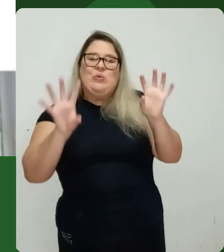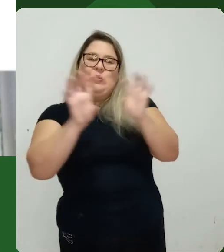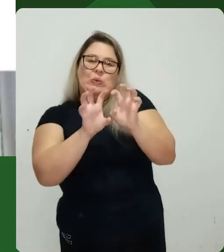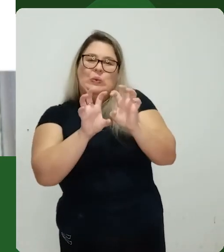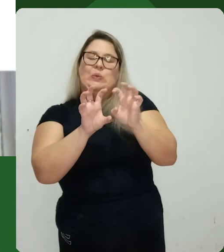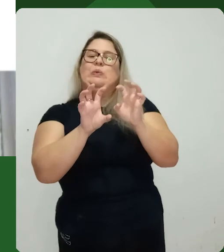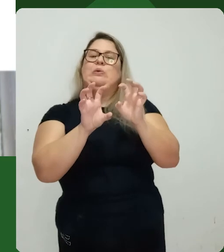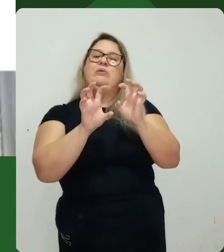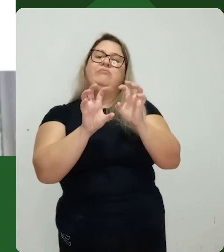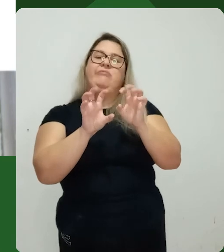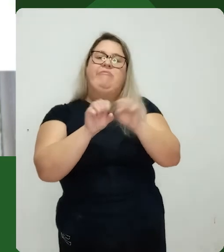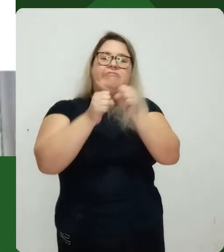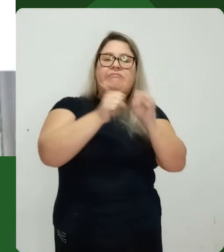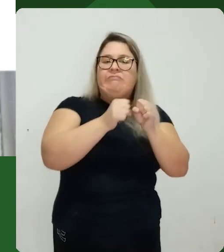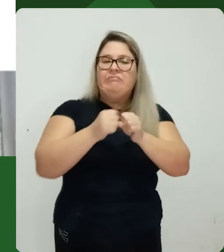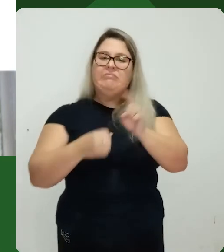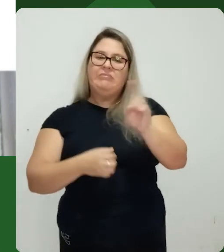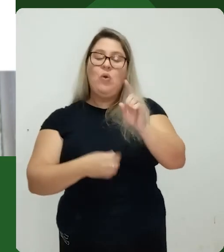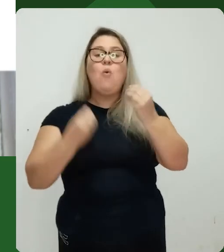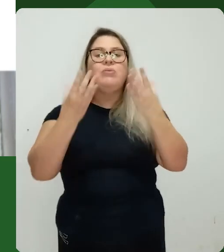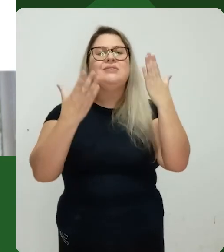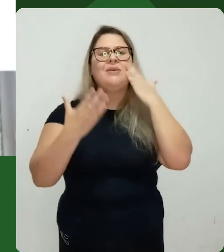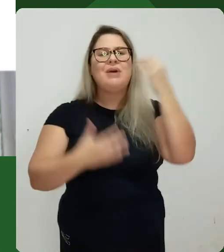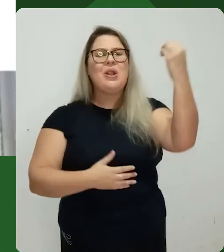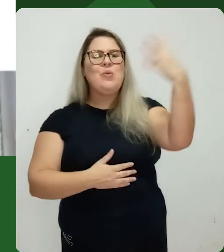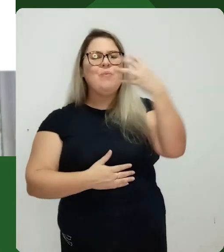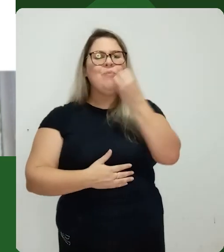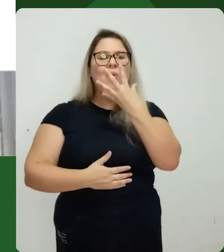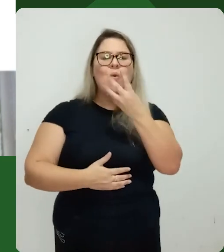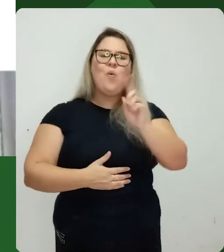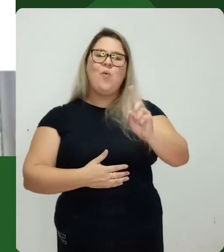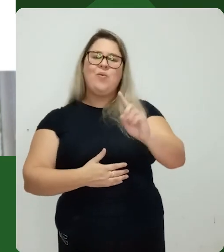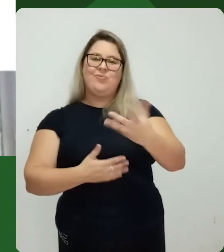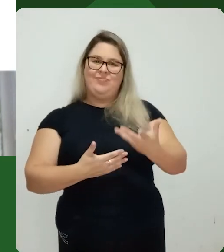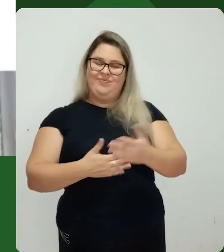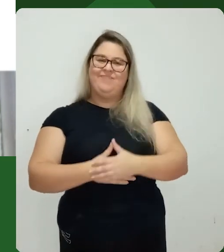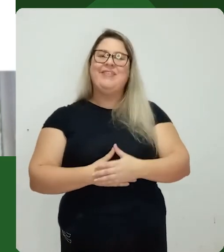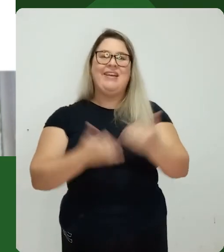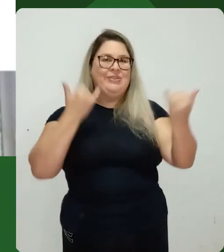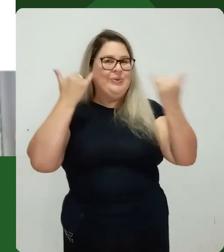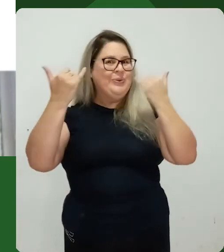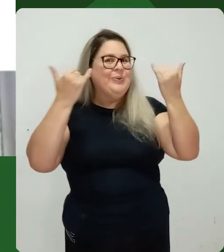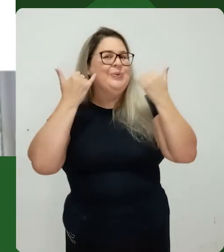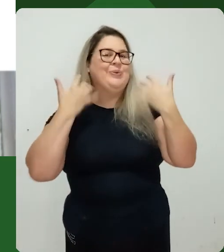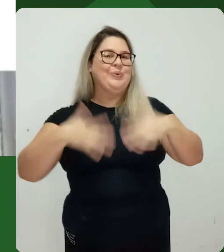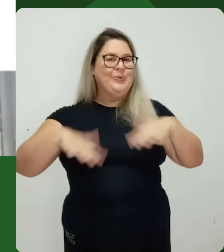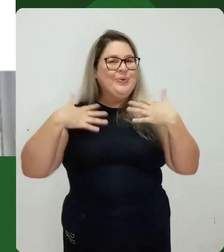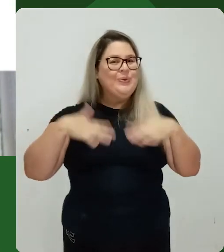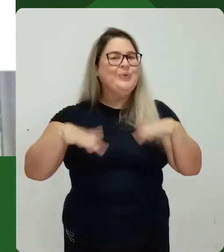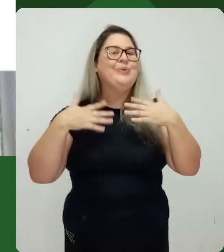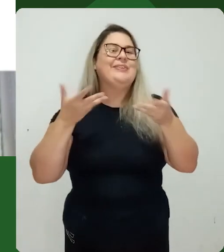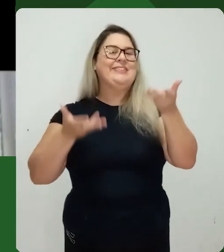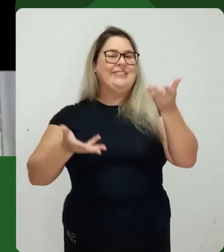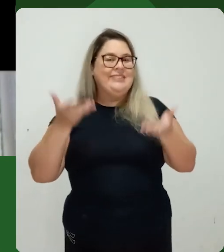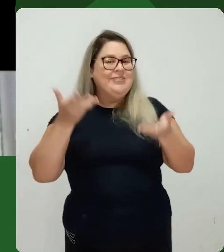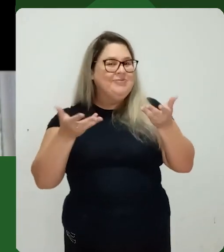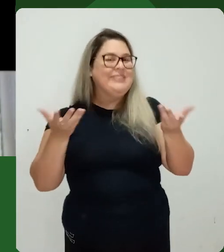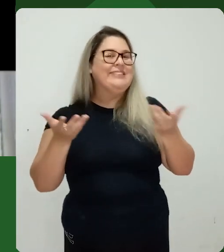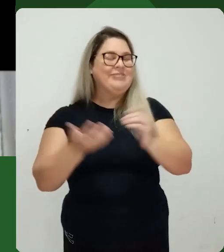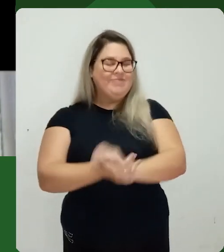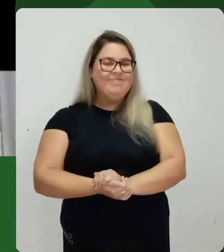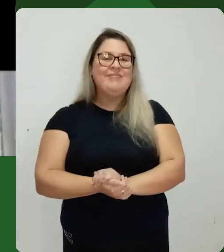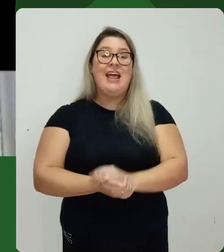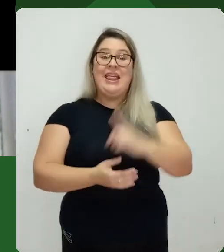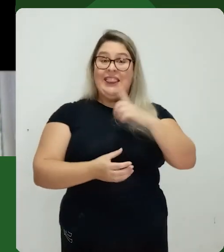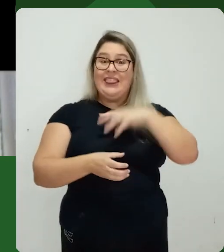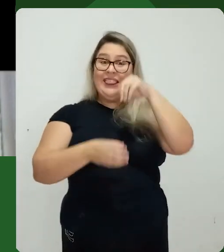muito claro, que você vai estar numa situação, né, mais adequada aqui de luz e não uma coisa muito escura ou muito estourada. Como é que eu vou saber